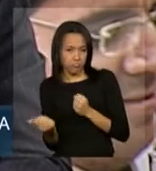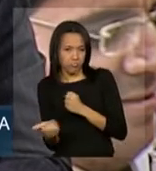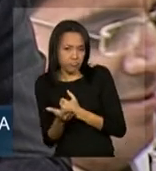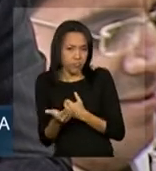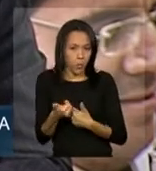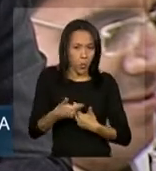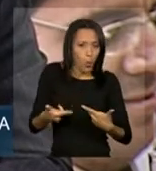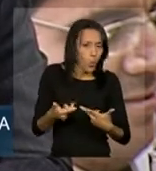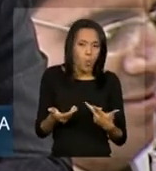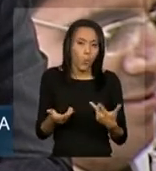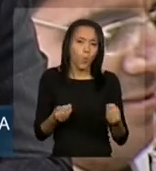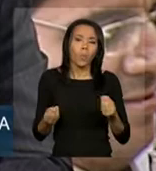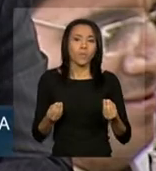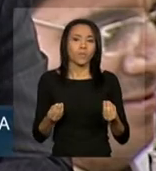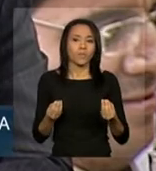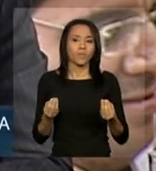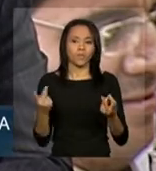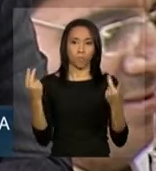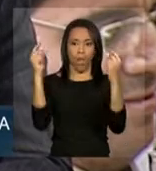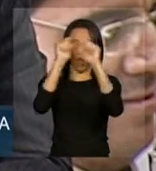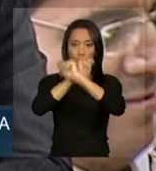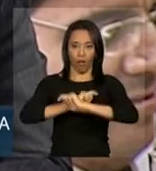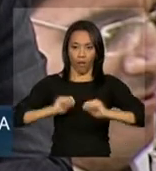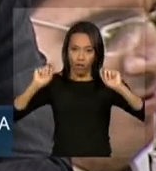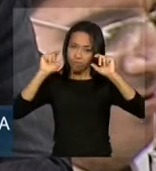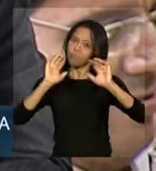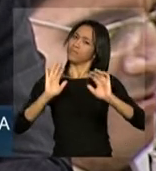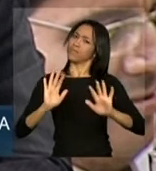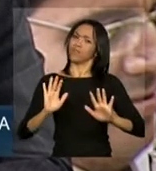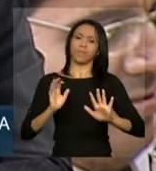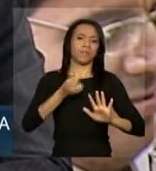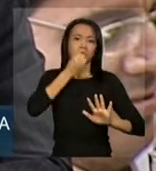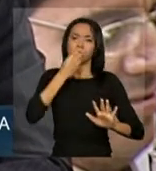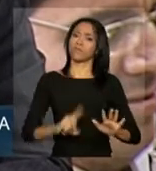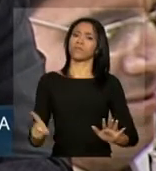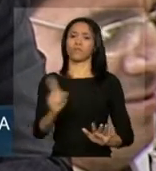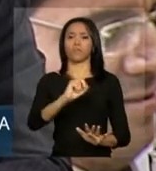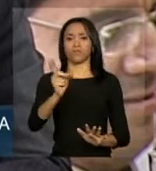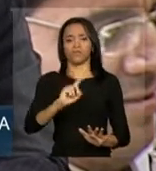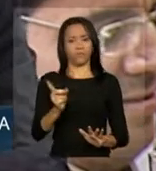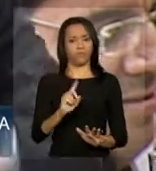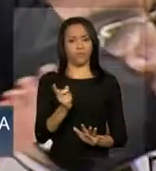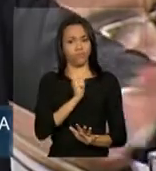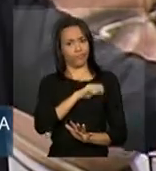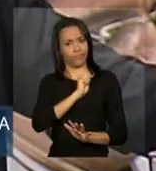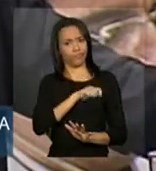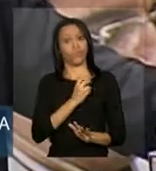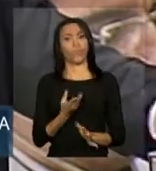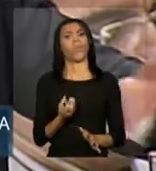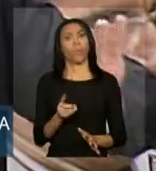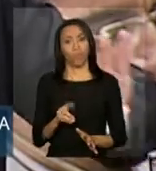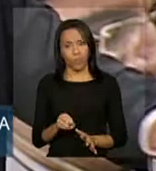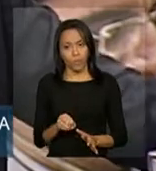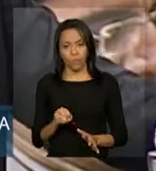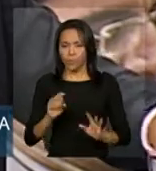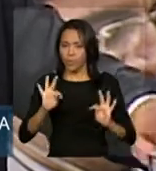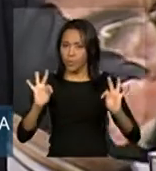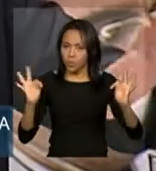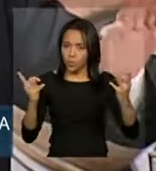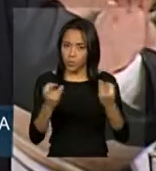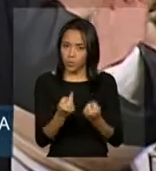eh se for é de uma perversidade quase inimaginável né Eh todos os filtros foram